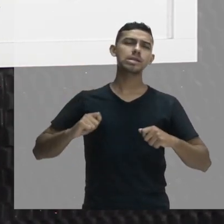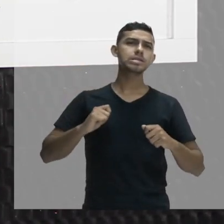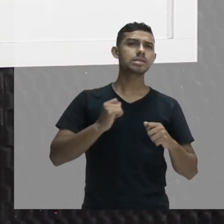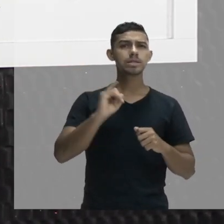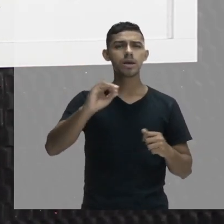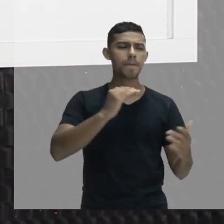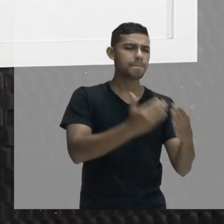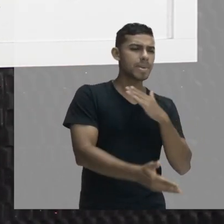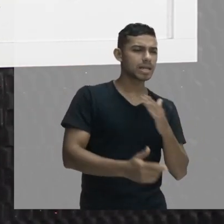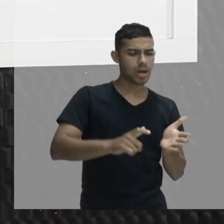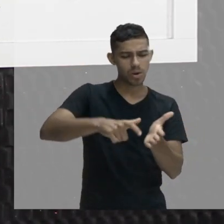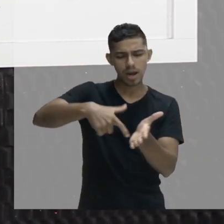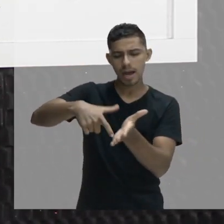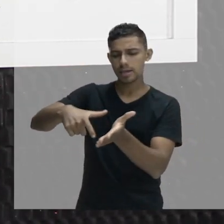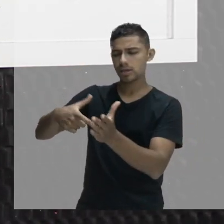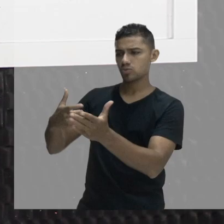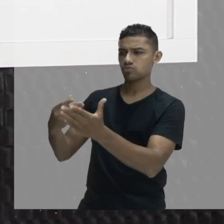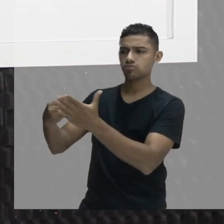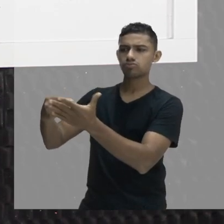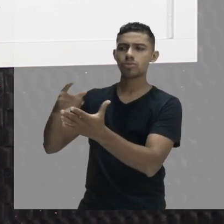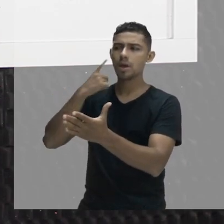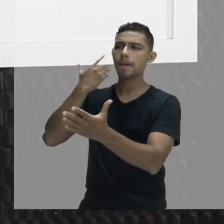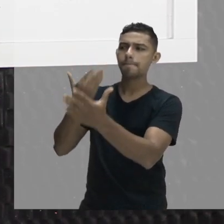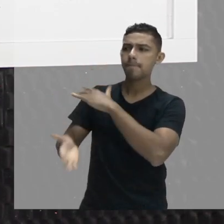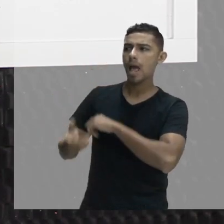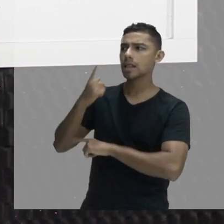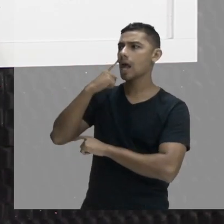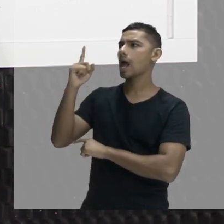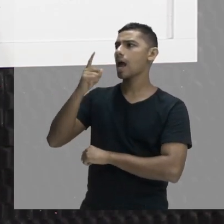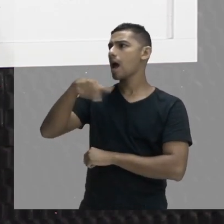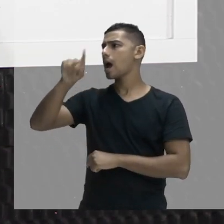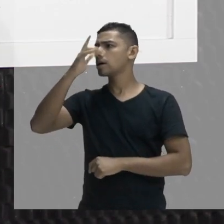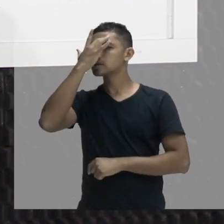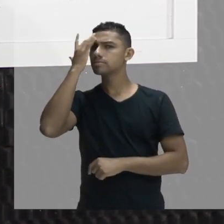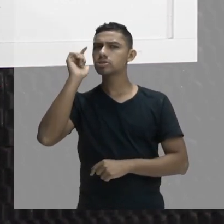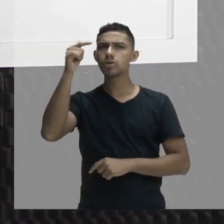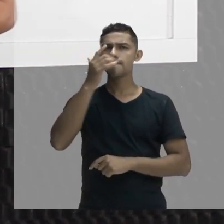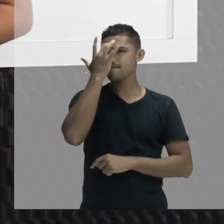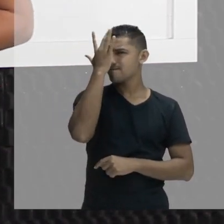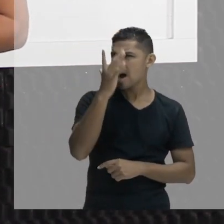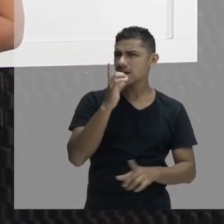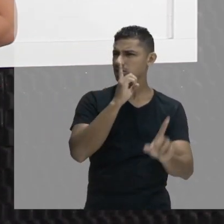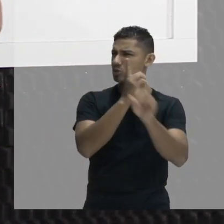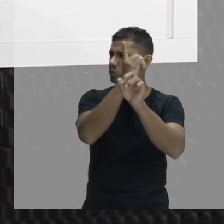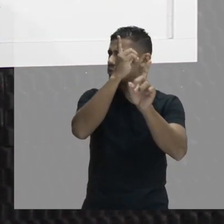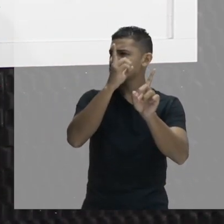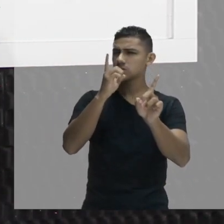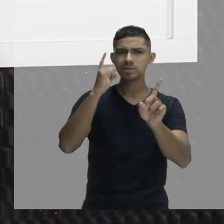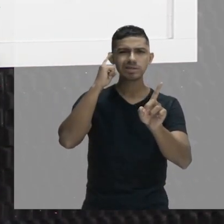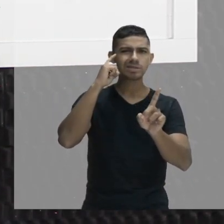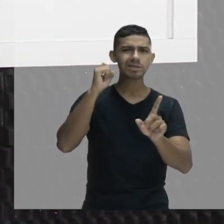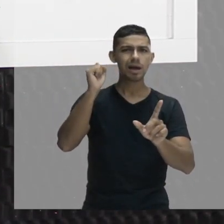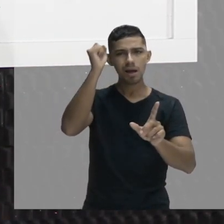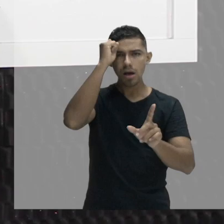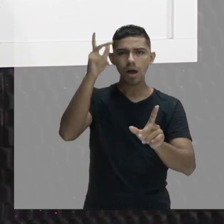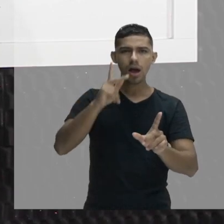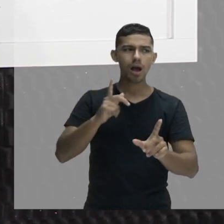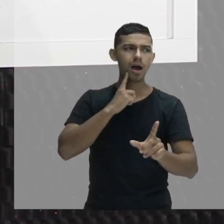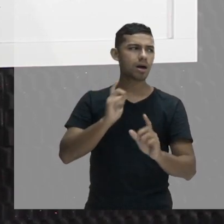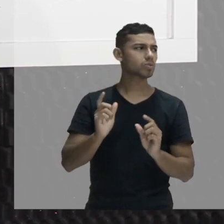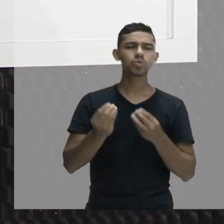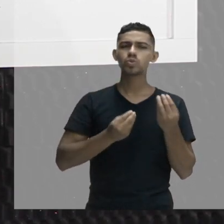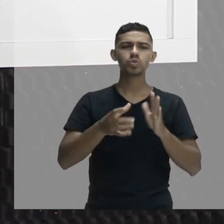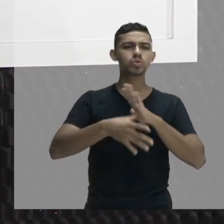meu cartão de crédito, por exemplo, que eu tenho lá, será que uma pessoa com facilidade vai conseguir descobrir qual é a minha